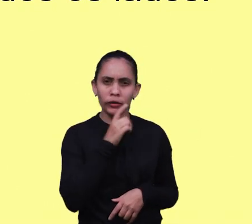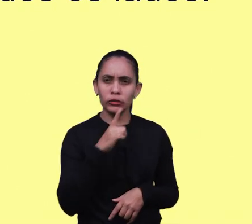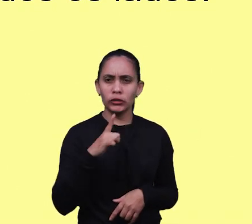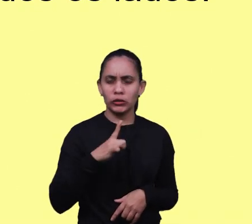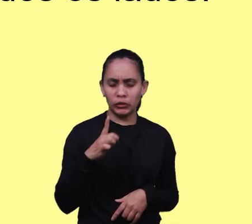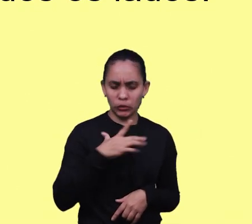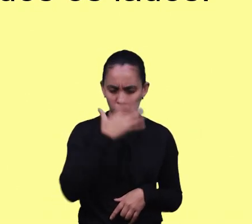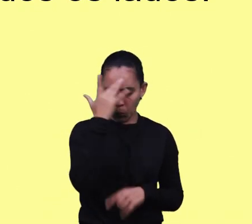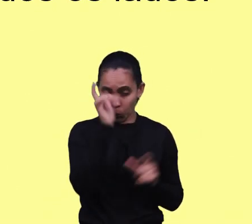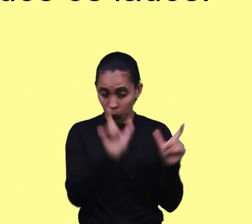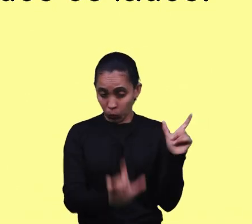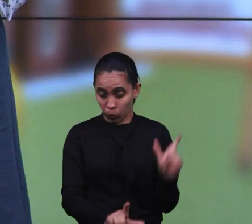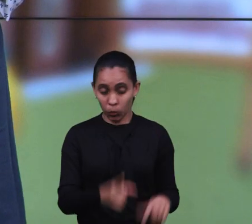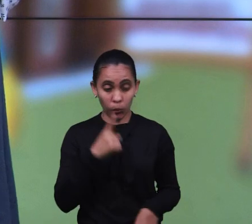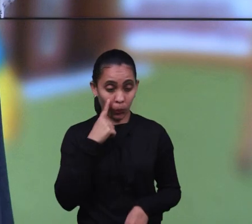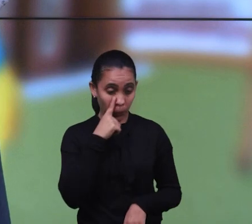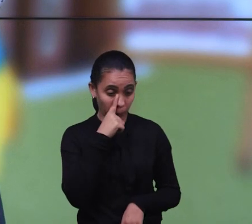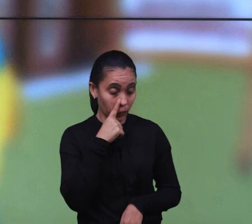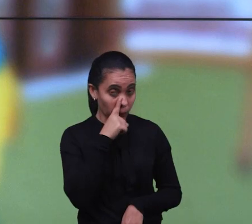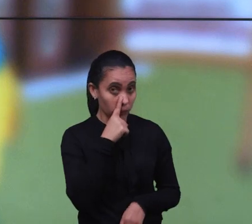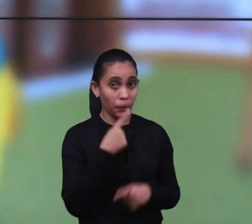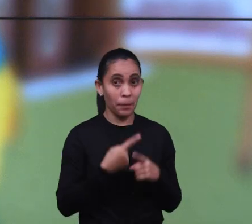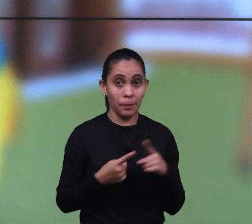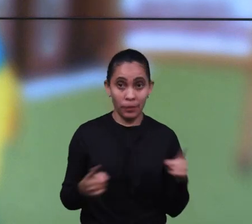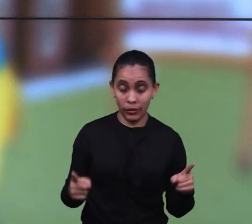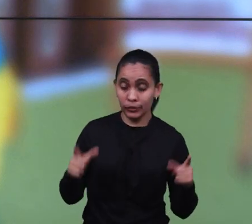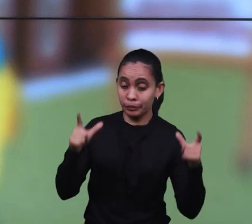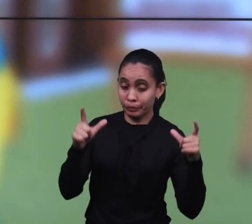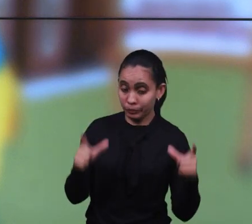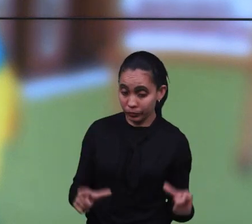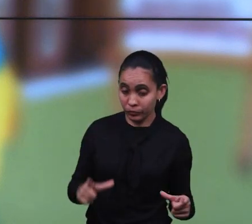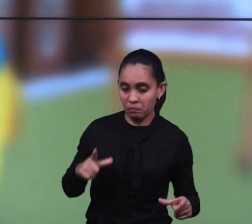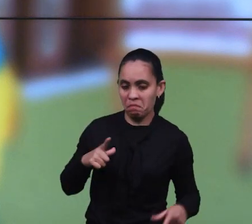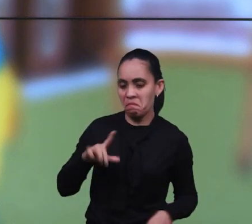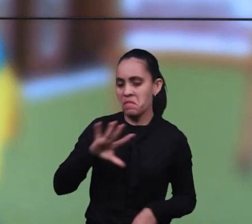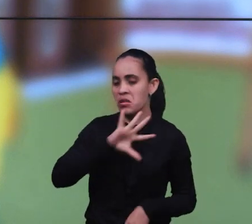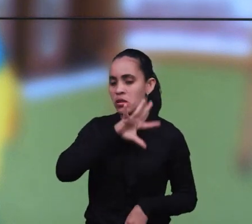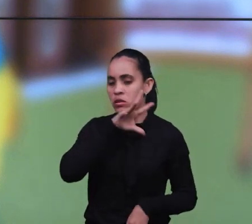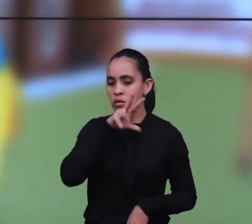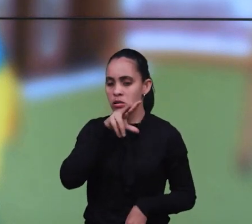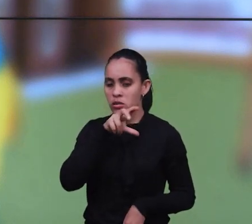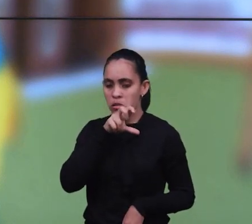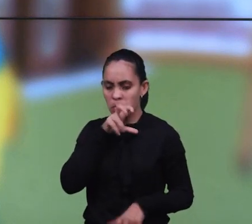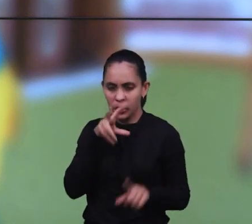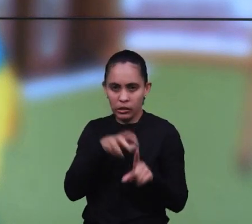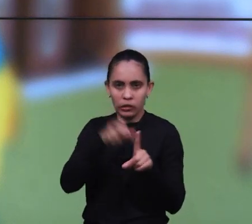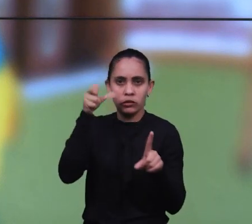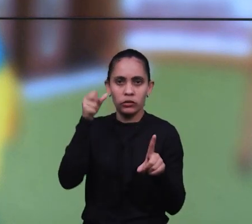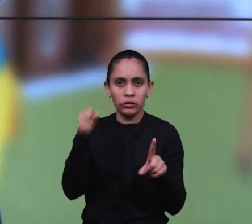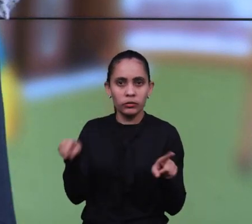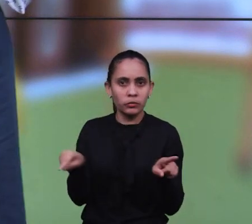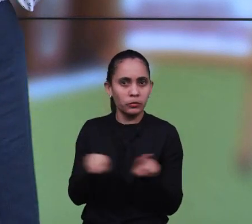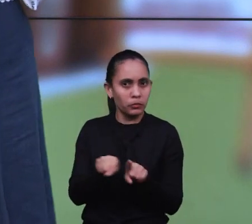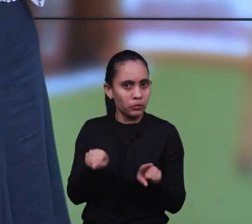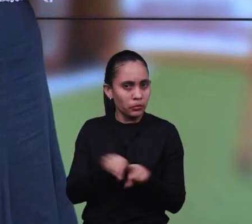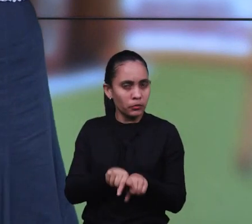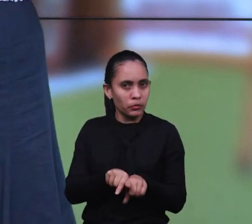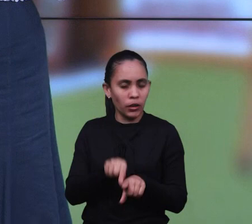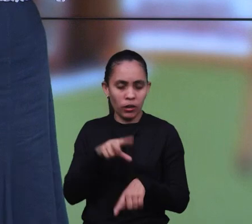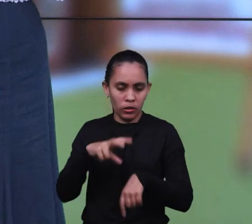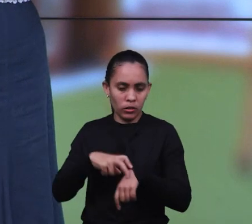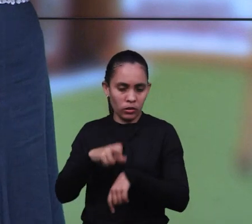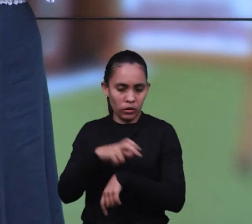é quente, tem muitos perigos, no mundo também. E no deserto tinha animais peçonhentos,